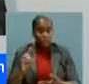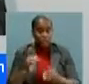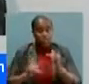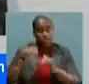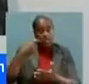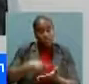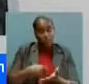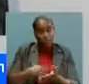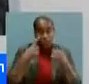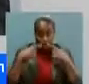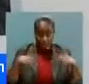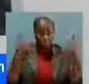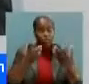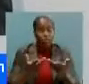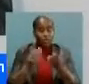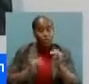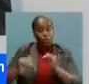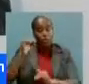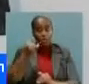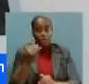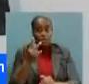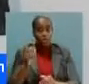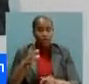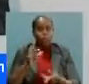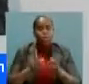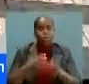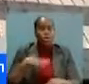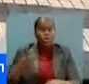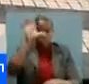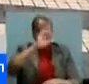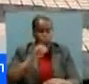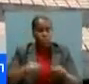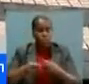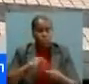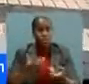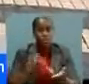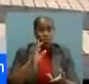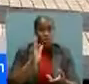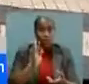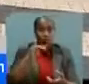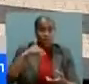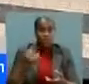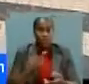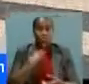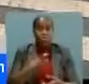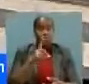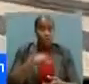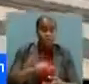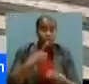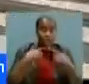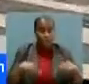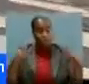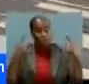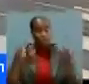aumentar o IVA? O que pretende o governo negociar de facto com o FMI? Interrogação também para o anúncio surpresa,